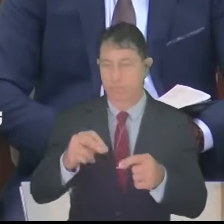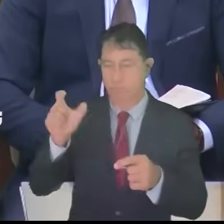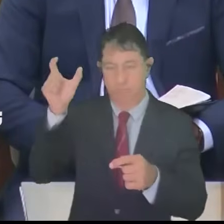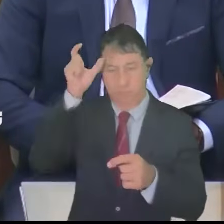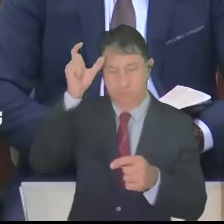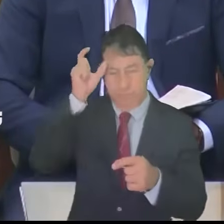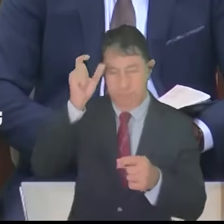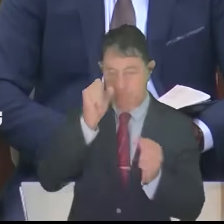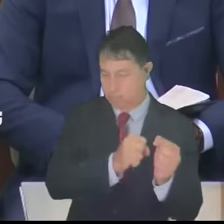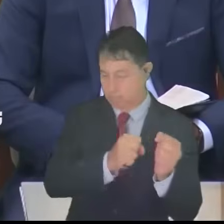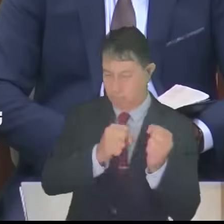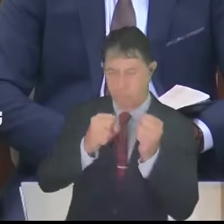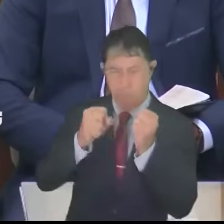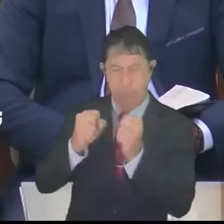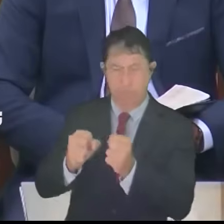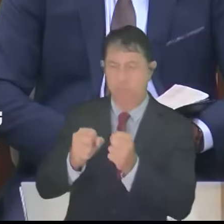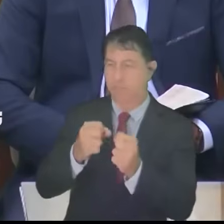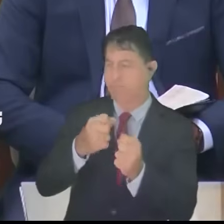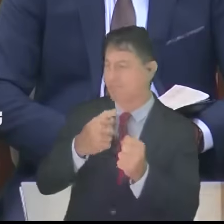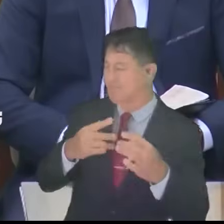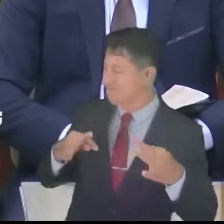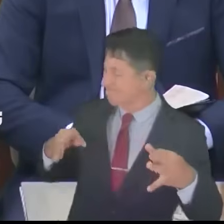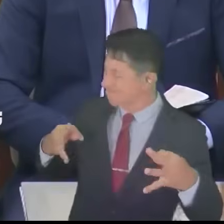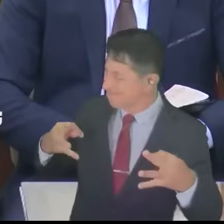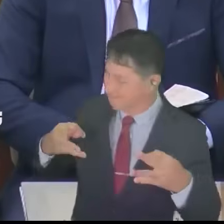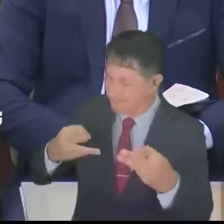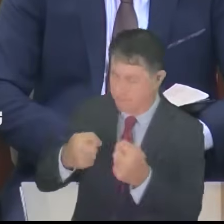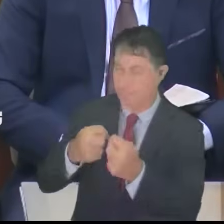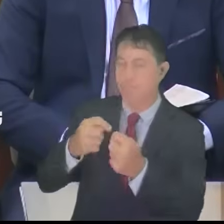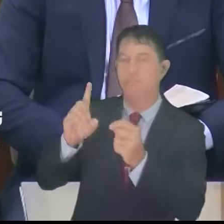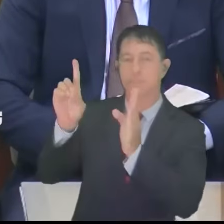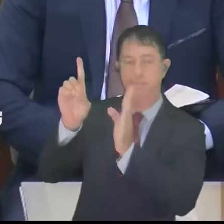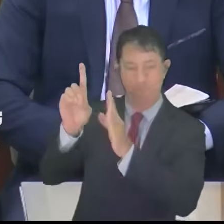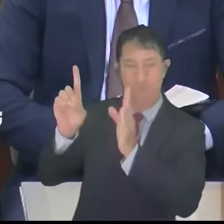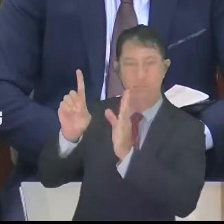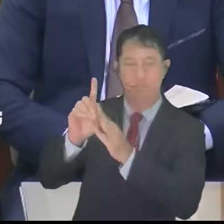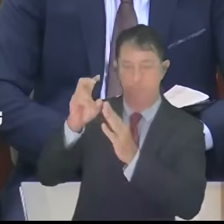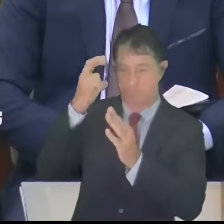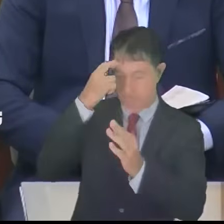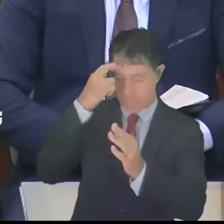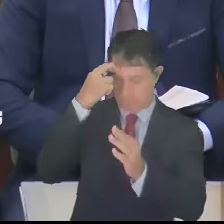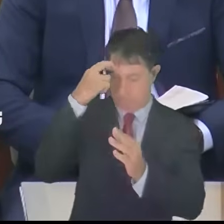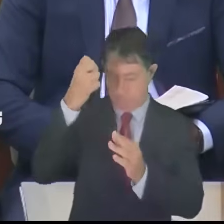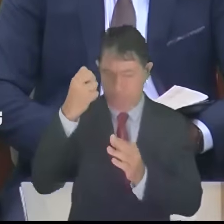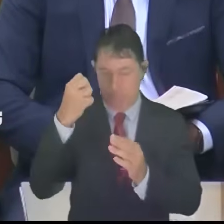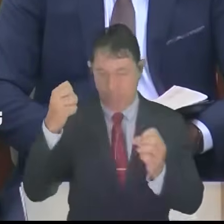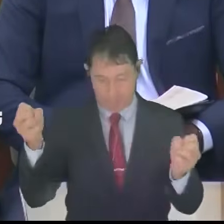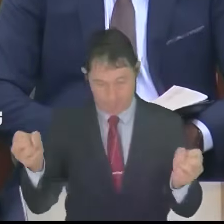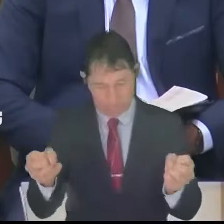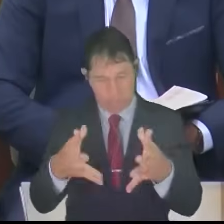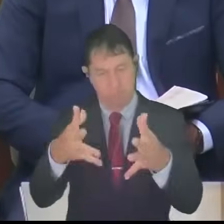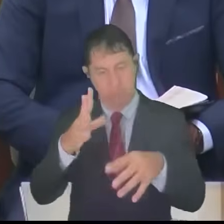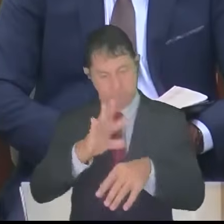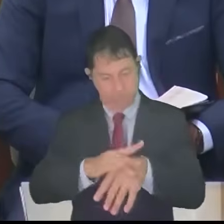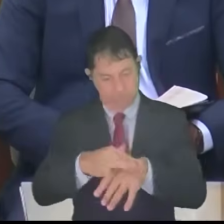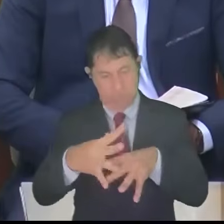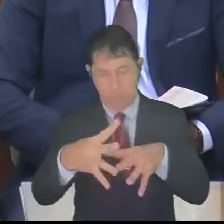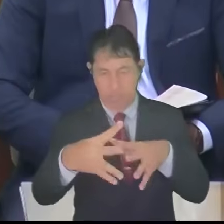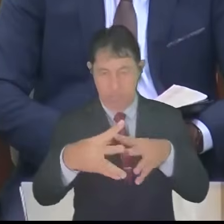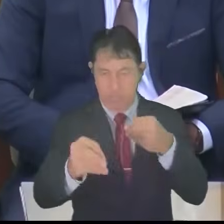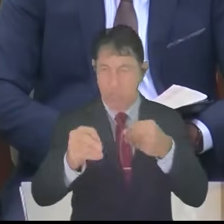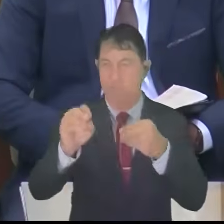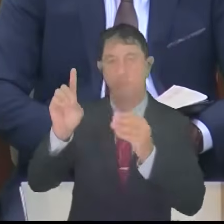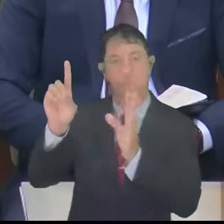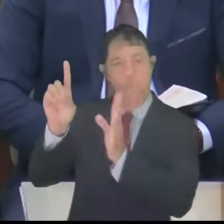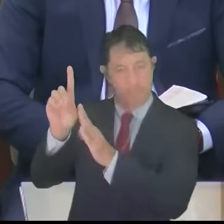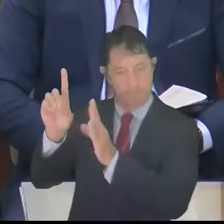O poder de dar sabedoria está nas mãos de Jesus. O poder de curar as enfermidades está nas mãos de